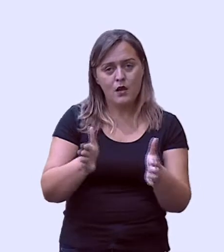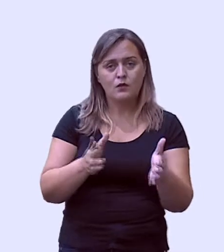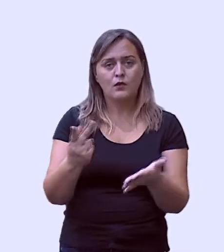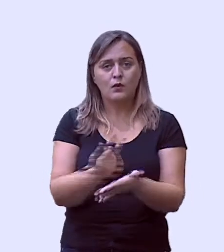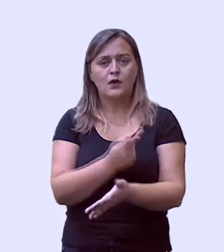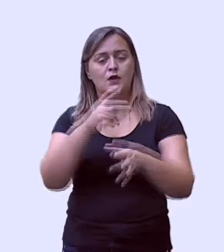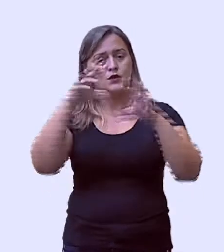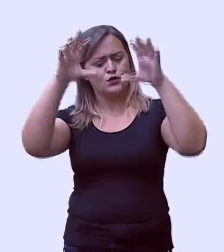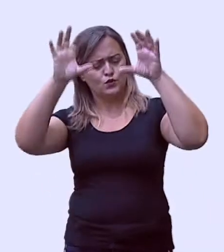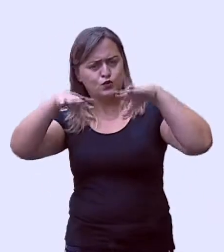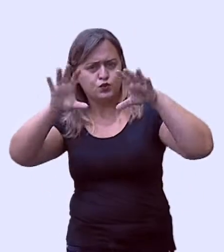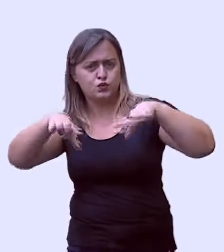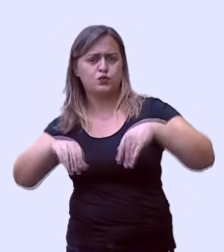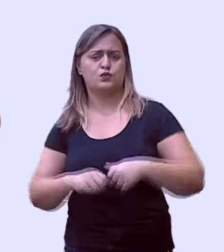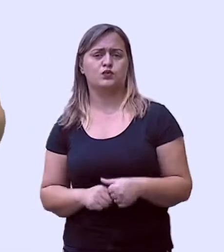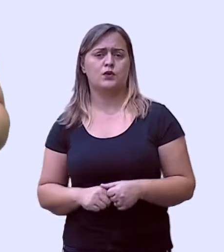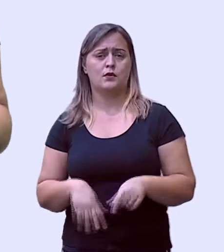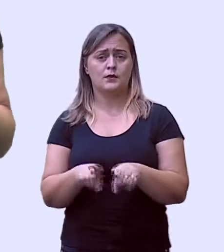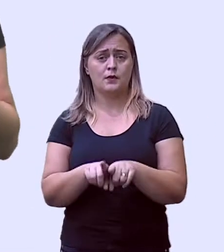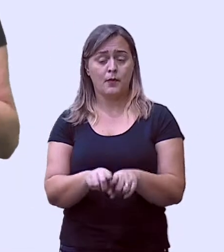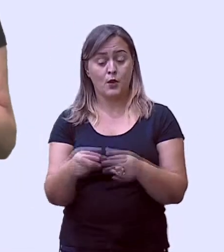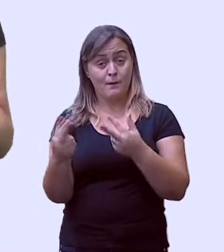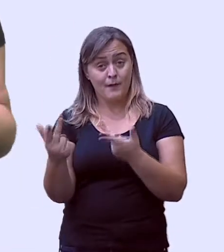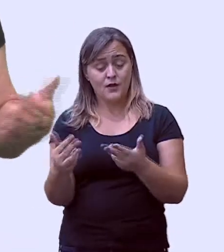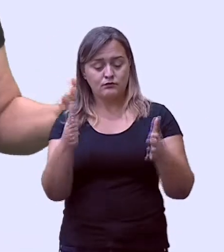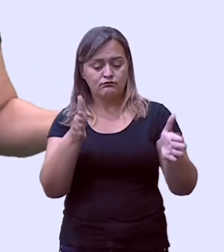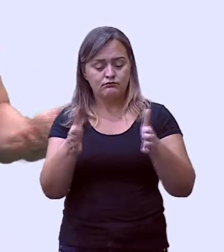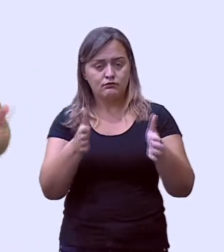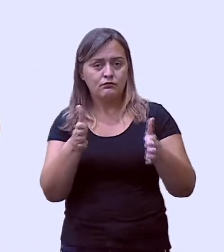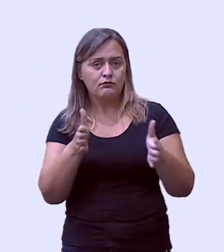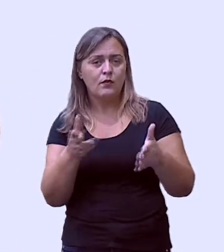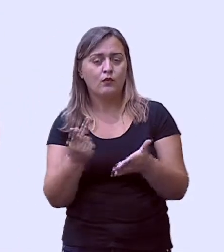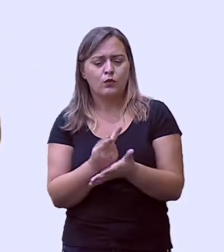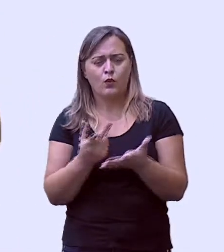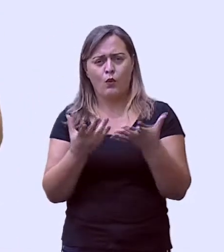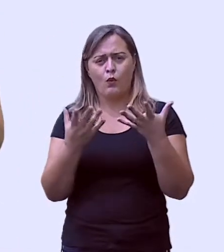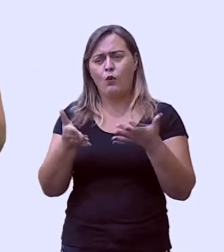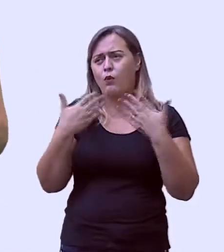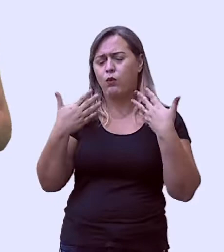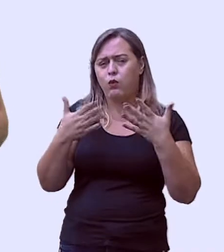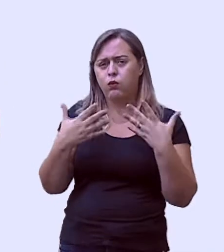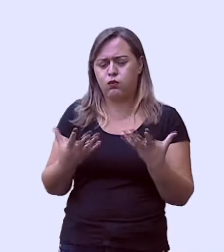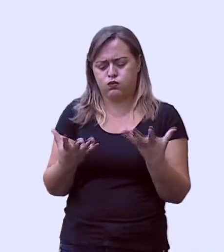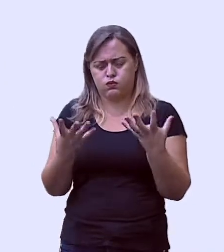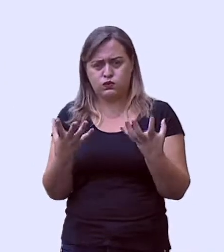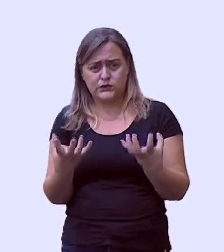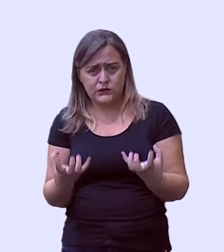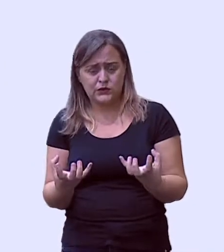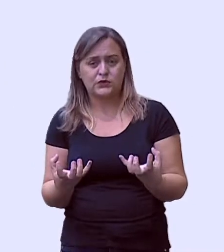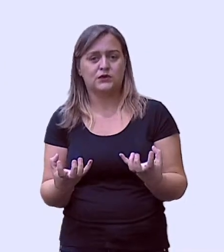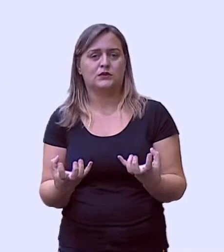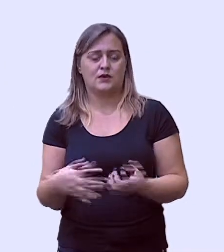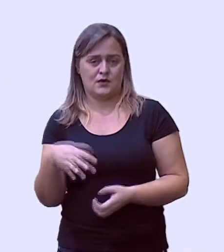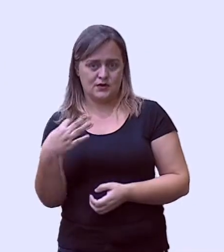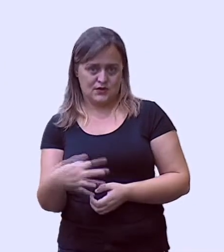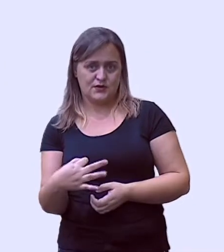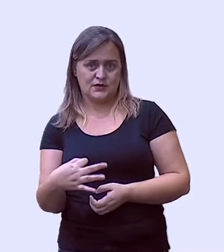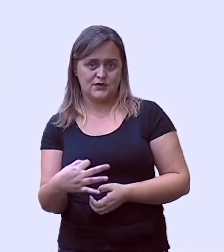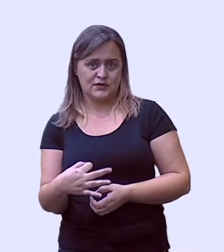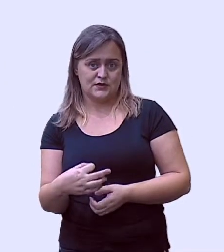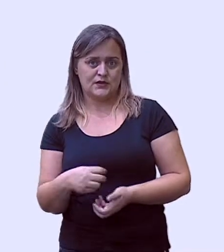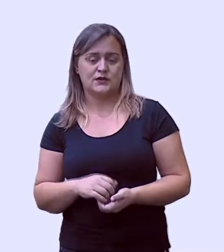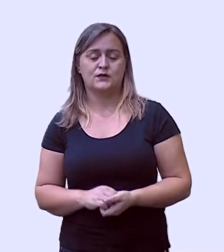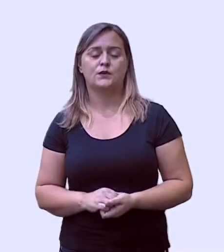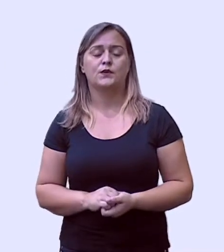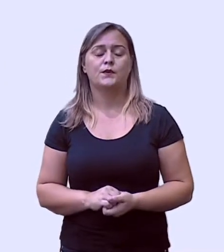ter chuva. E com isso, vai melhorar as condições desse bioma. Porque a biodiversidade das espécies que